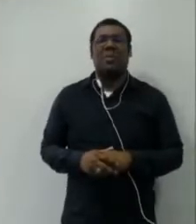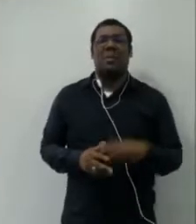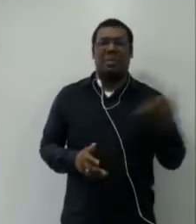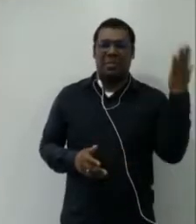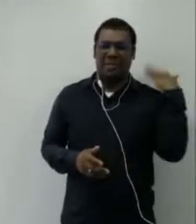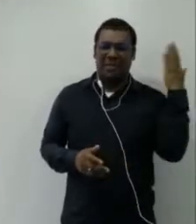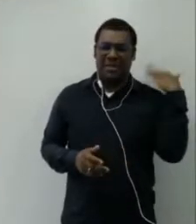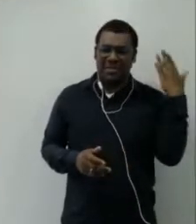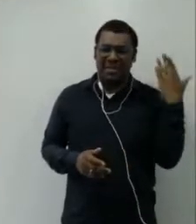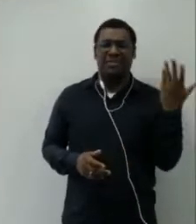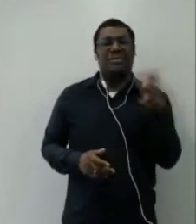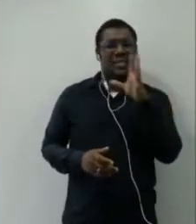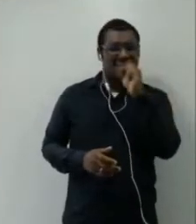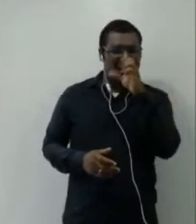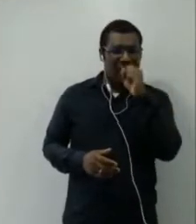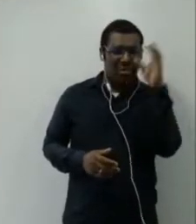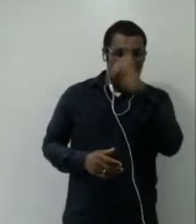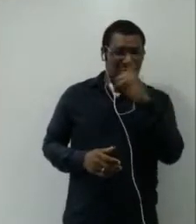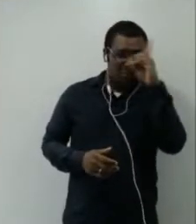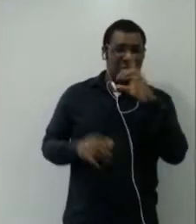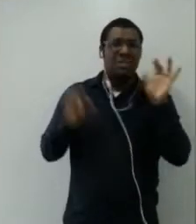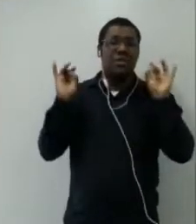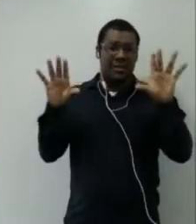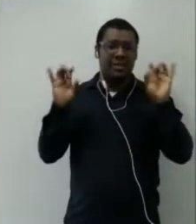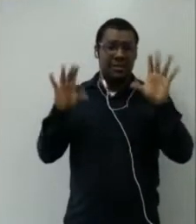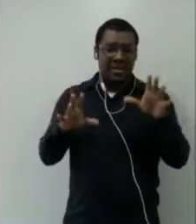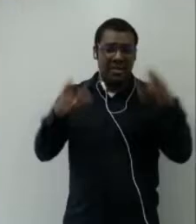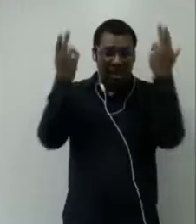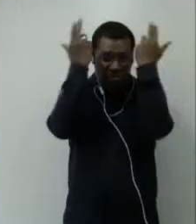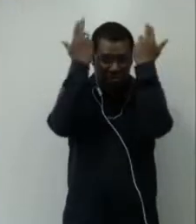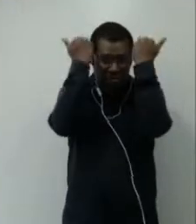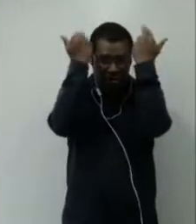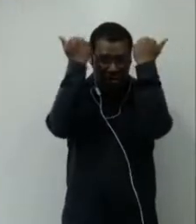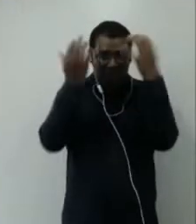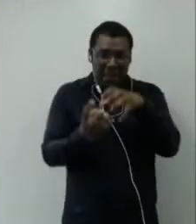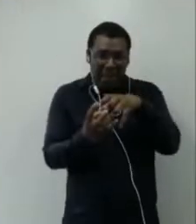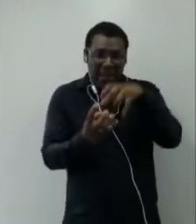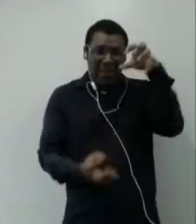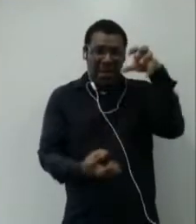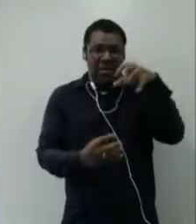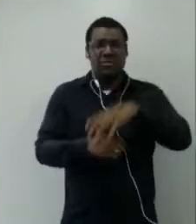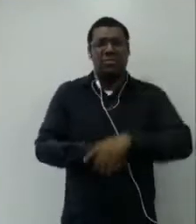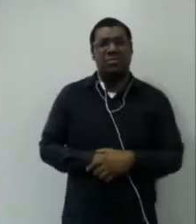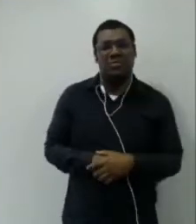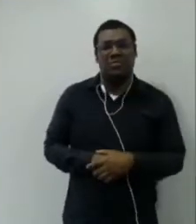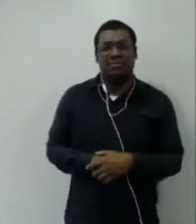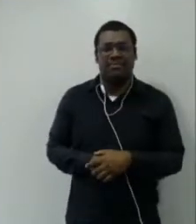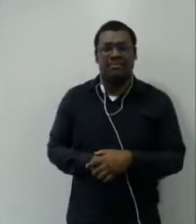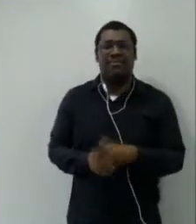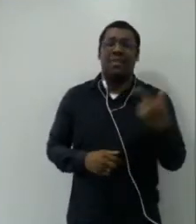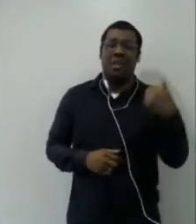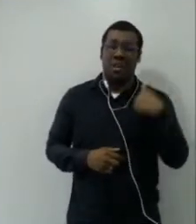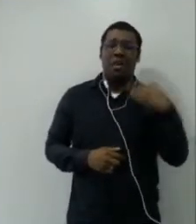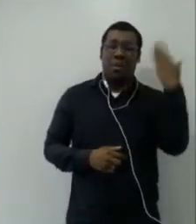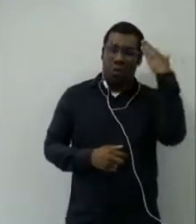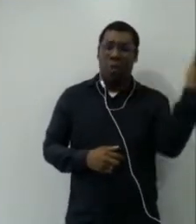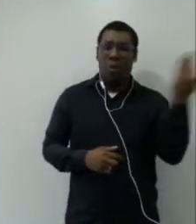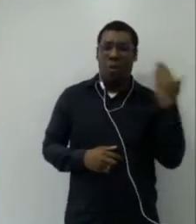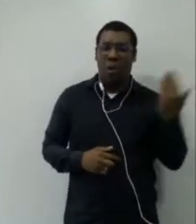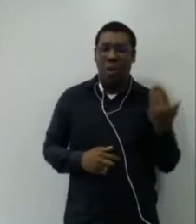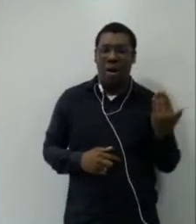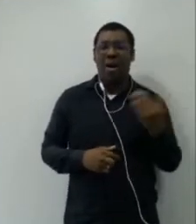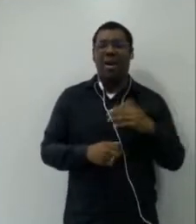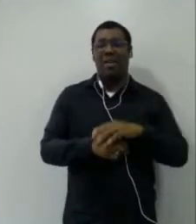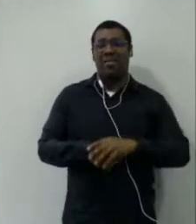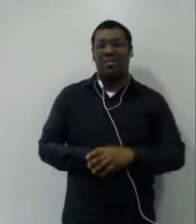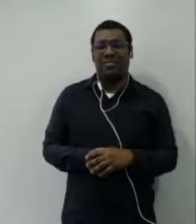Páscoa, e eu tive, se não a honra, mas não podia estar longe, estive